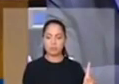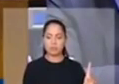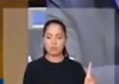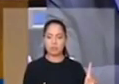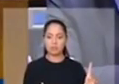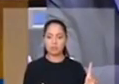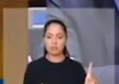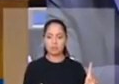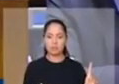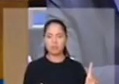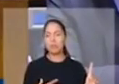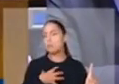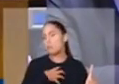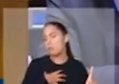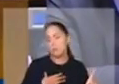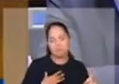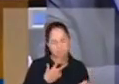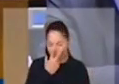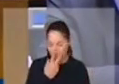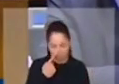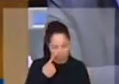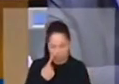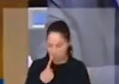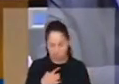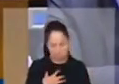Ai, me preparei para não chorar, mas não deu.